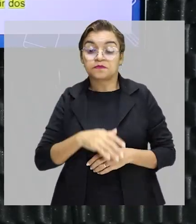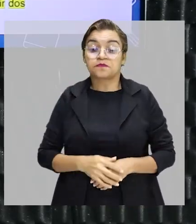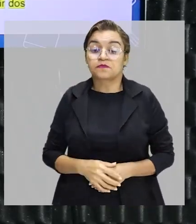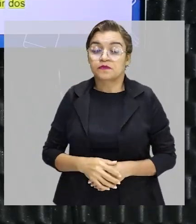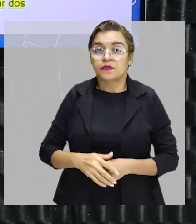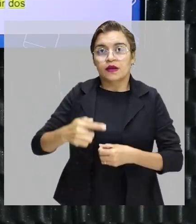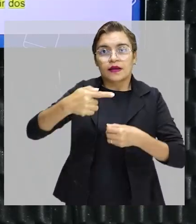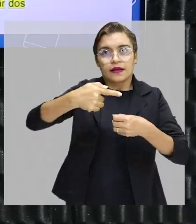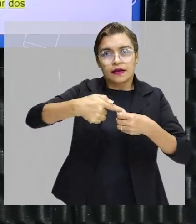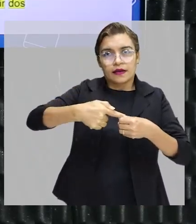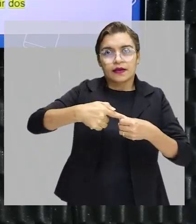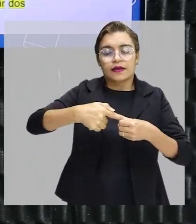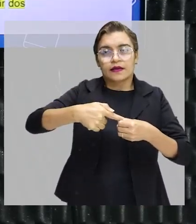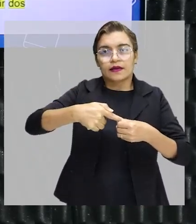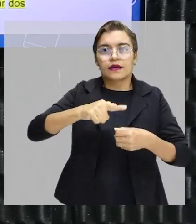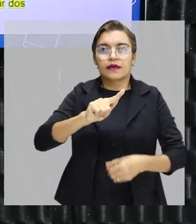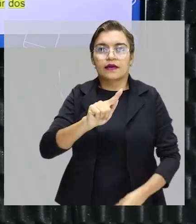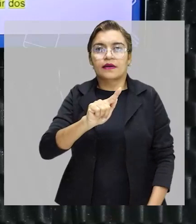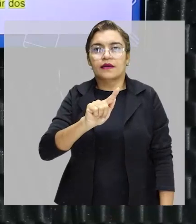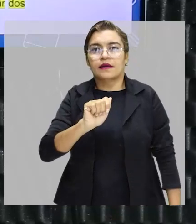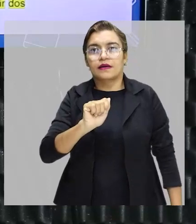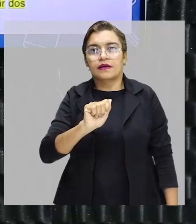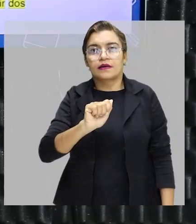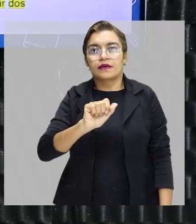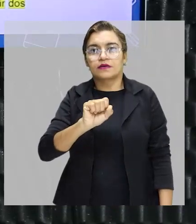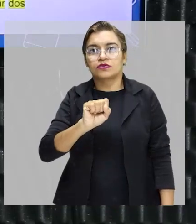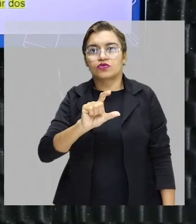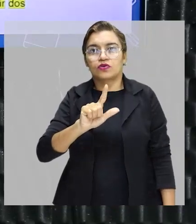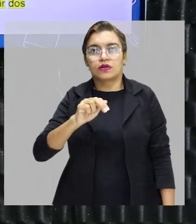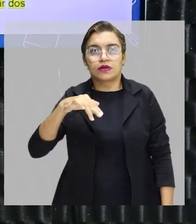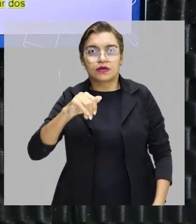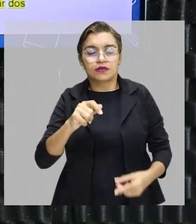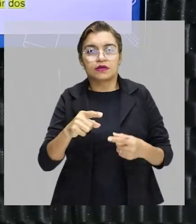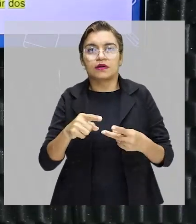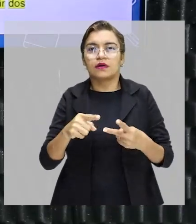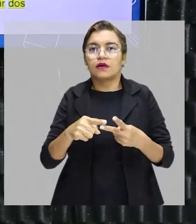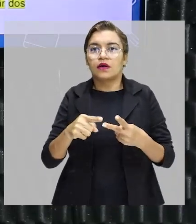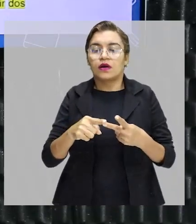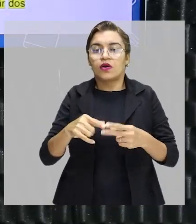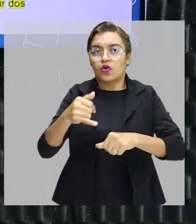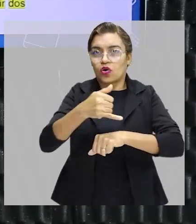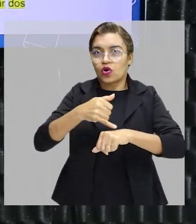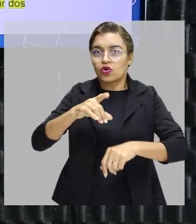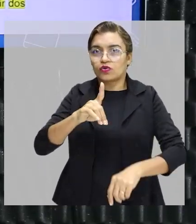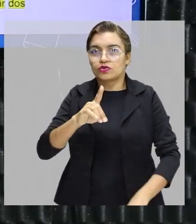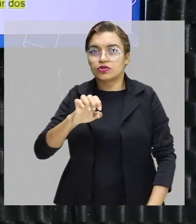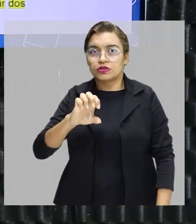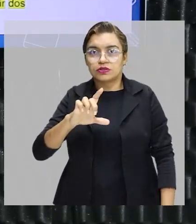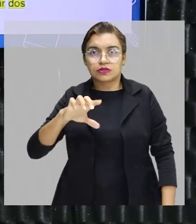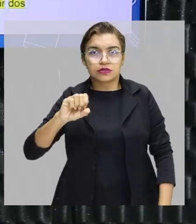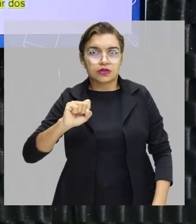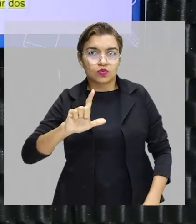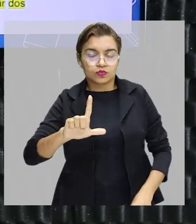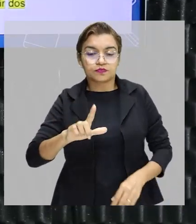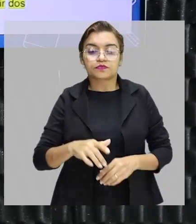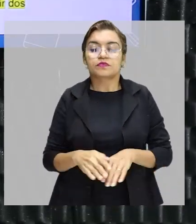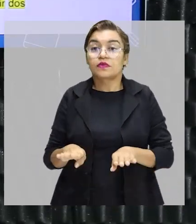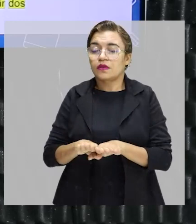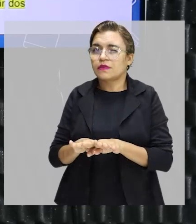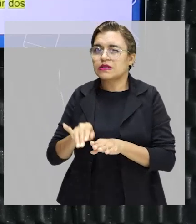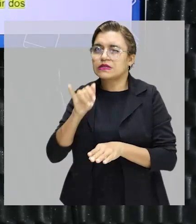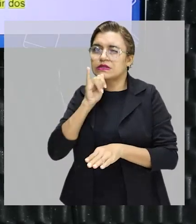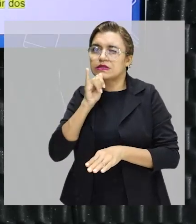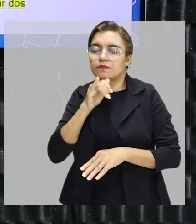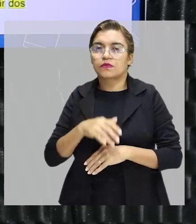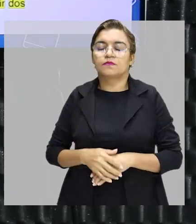na gasolina, você vai ter também no óleo diesel. Não sei se você já percebeu, né? Nos postos você vai encontrar assim,